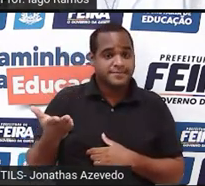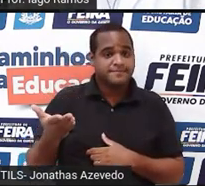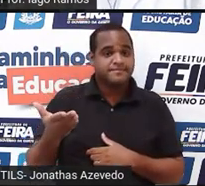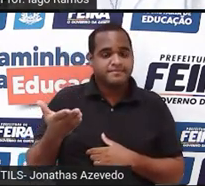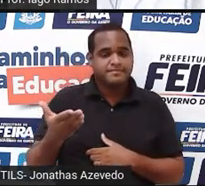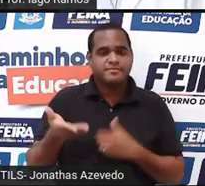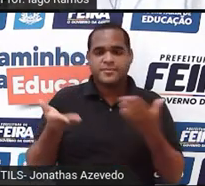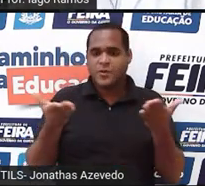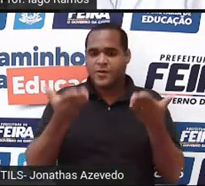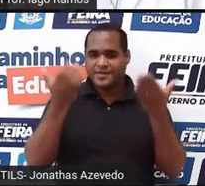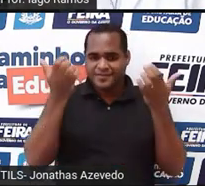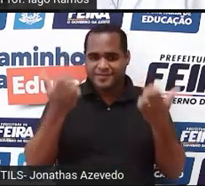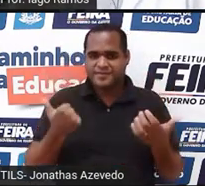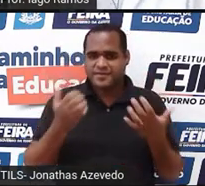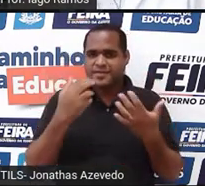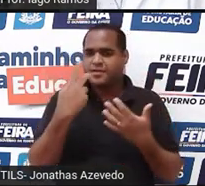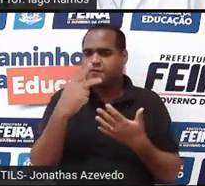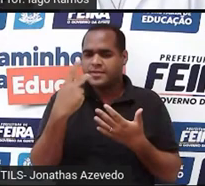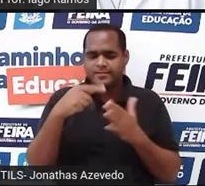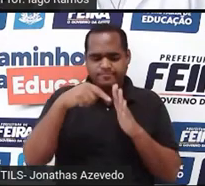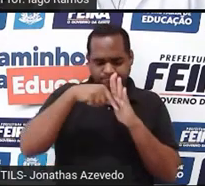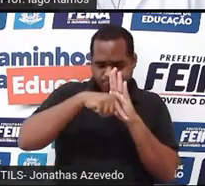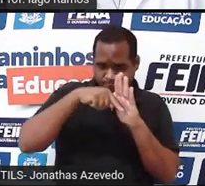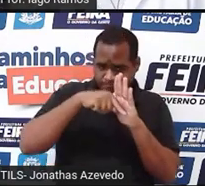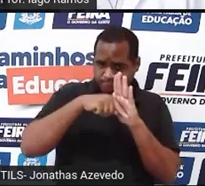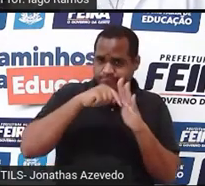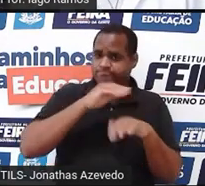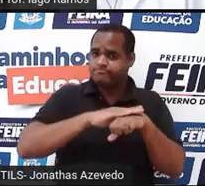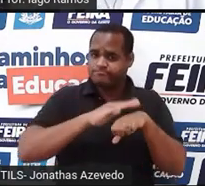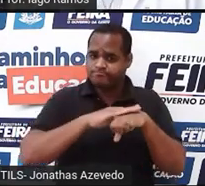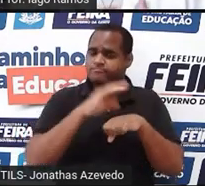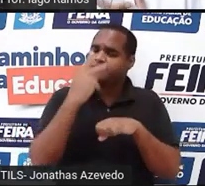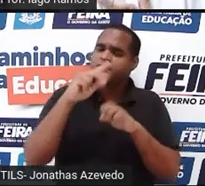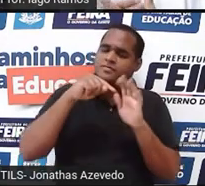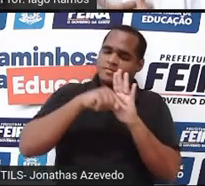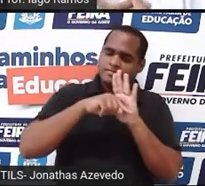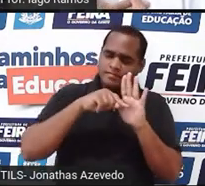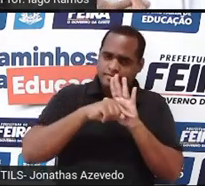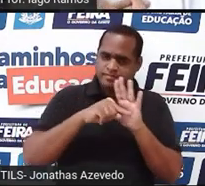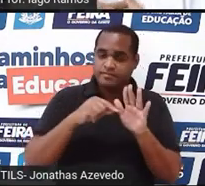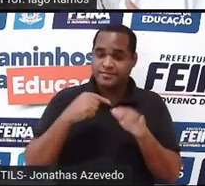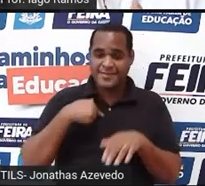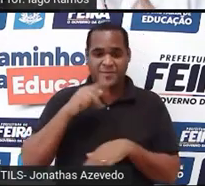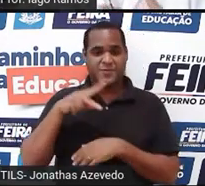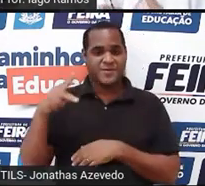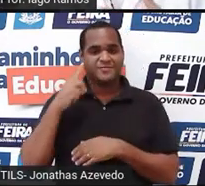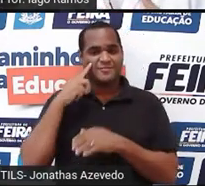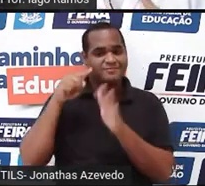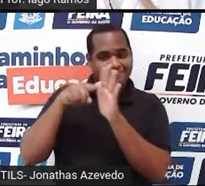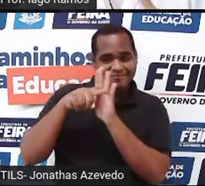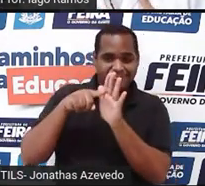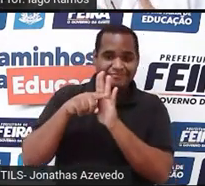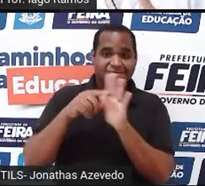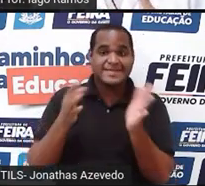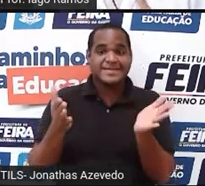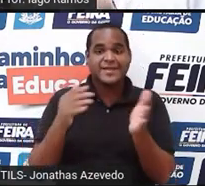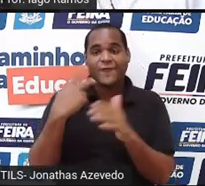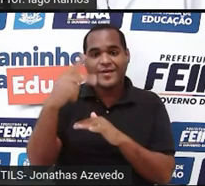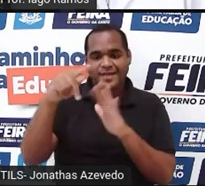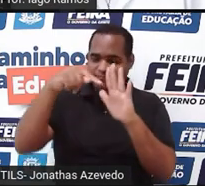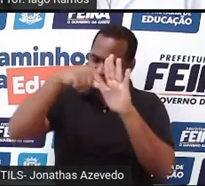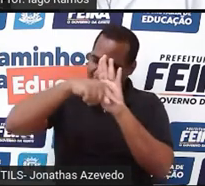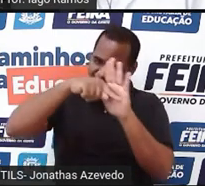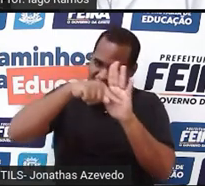nesse momento aí você tá avaliando você mesmo né o comum era eu professor avaliar você mas olha só